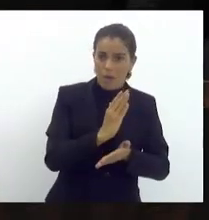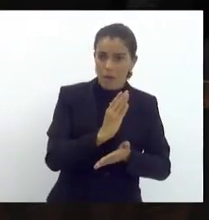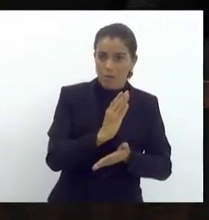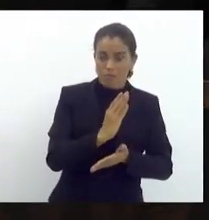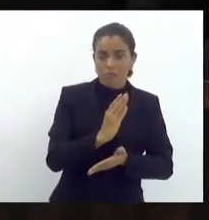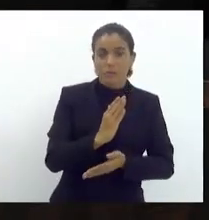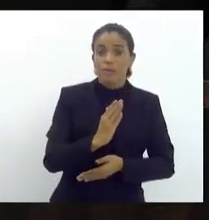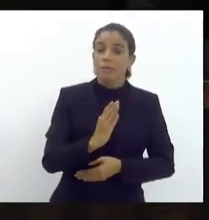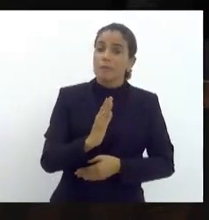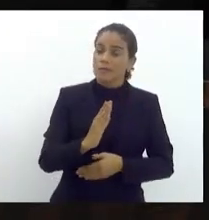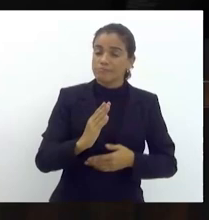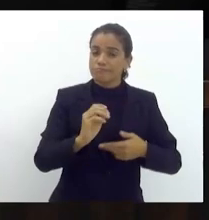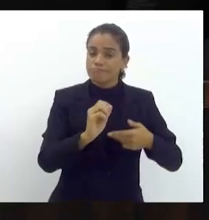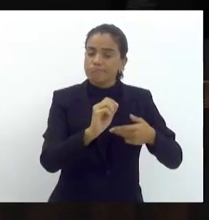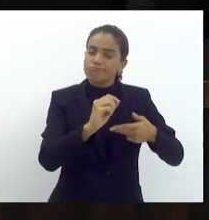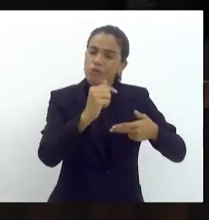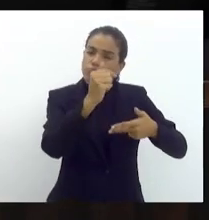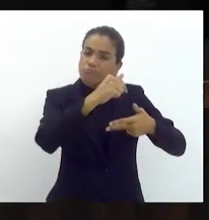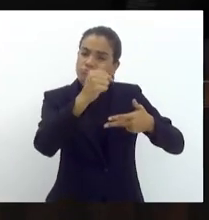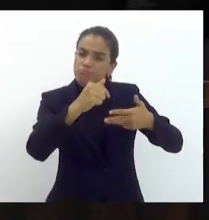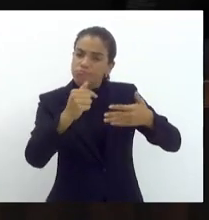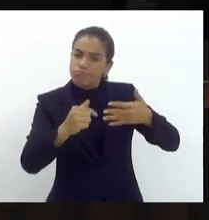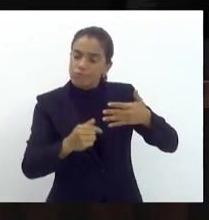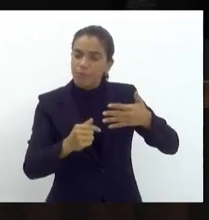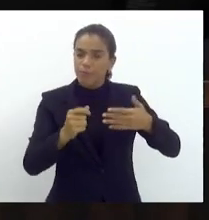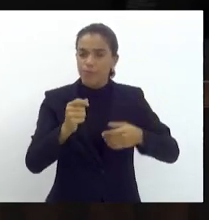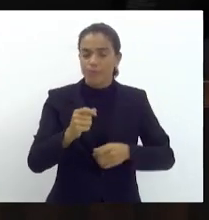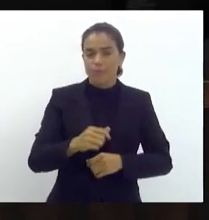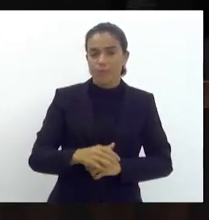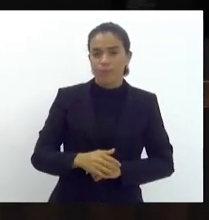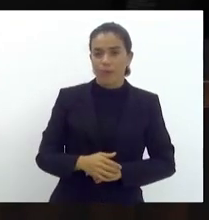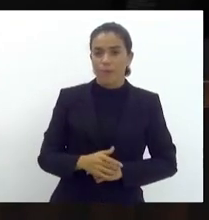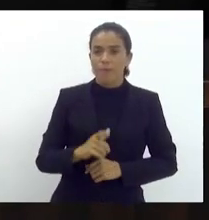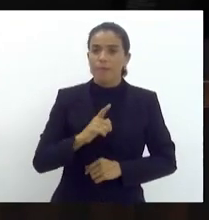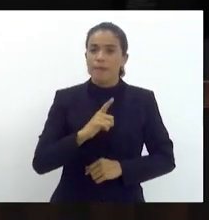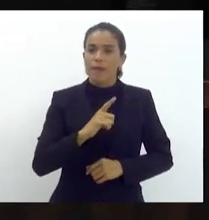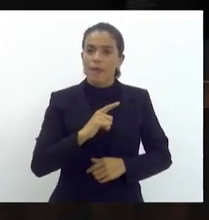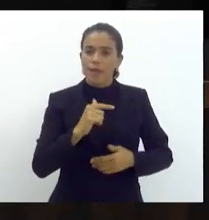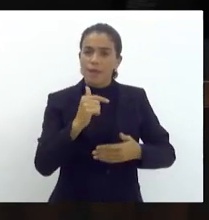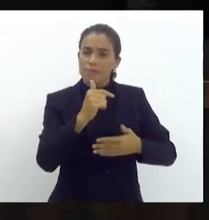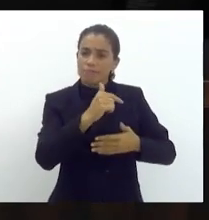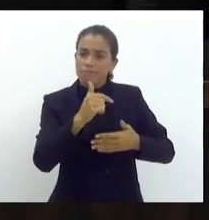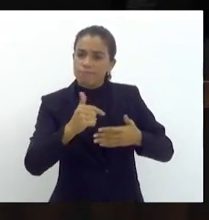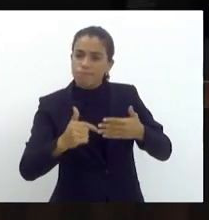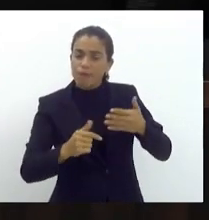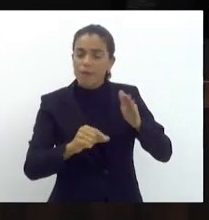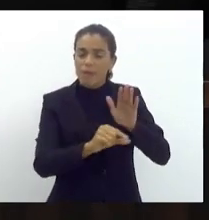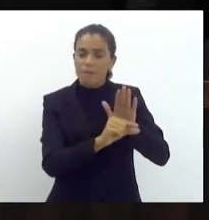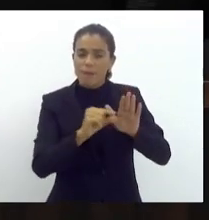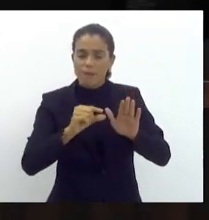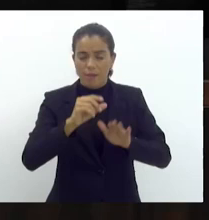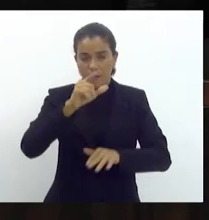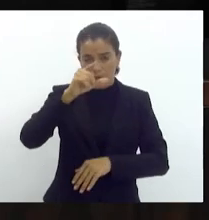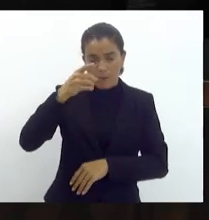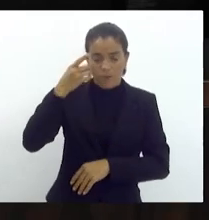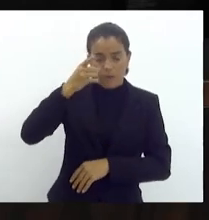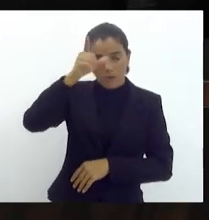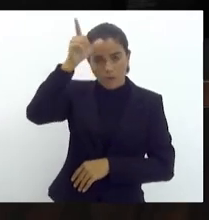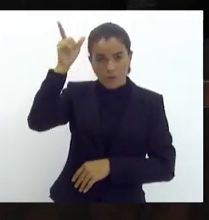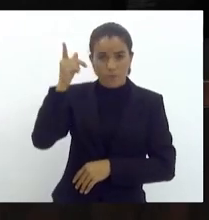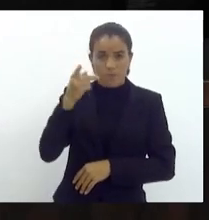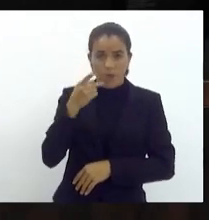salvos destaques a sobre a mesa destaques de emendas Deputado Luiz Paulo